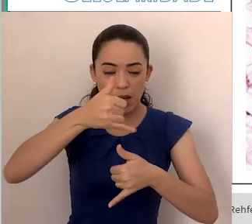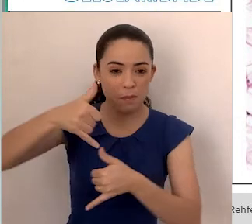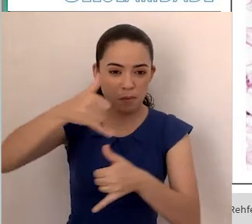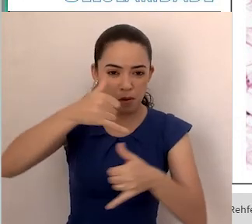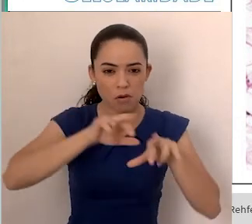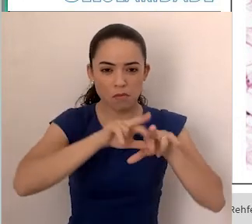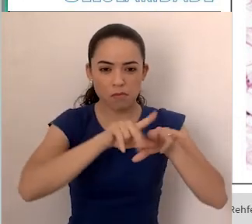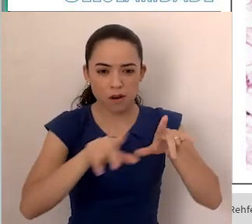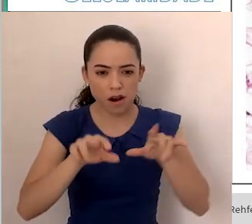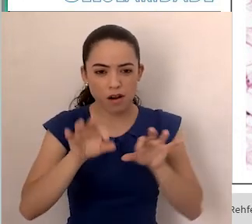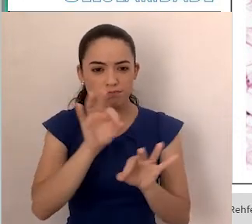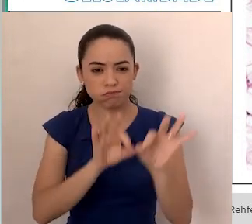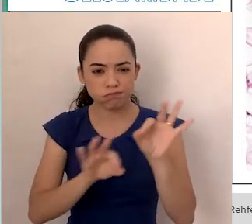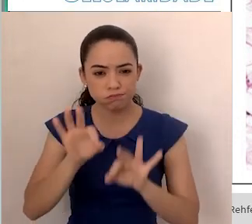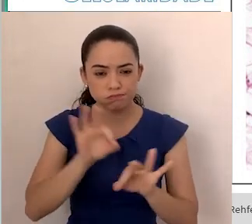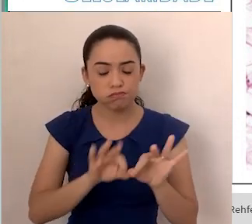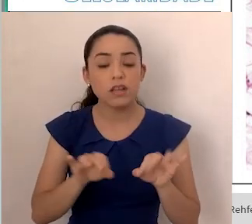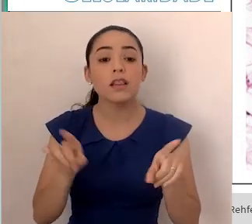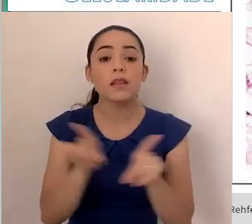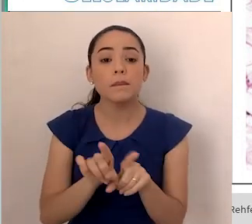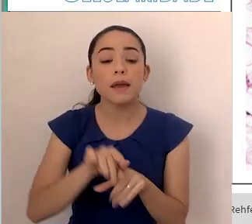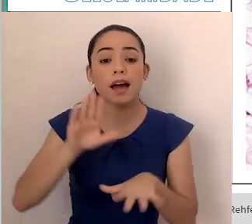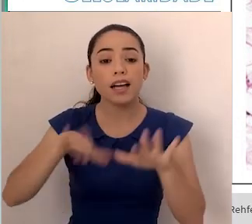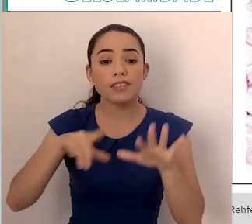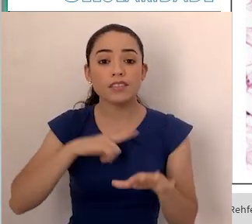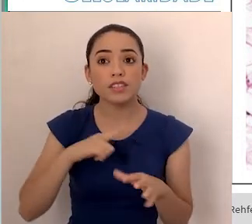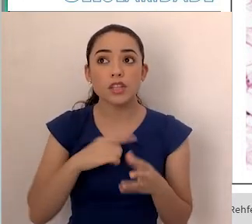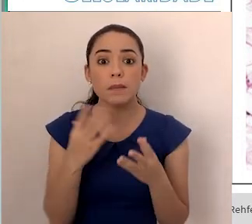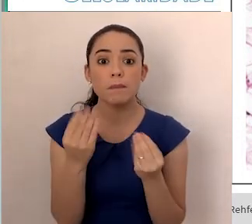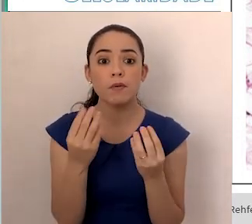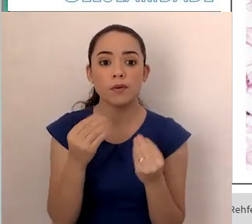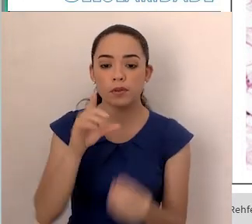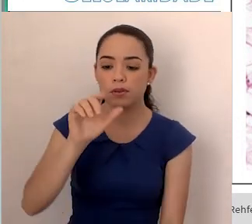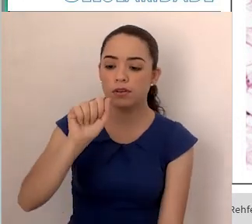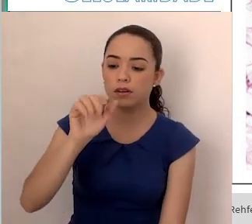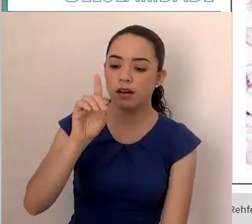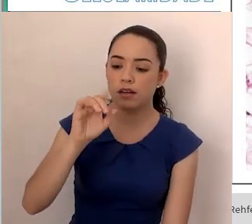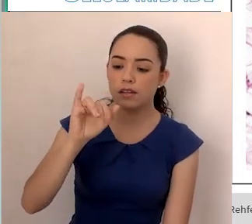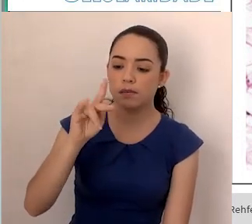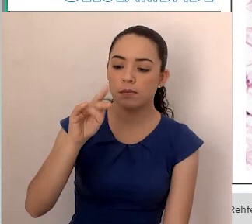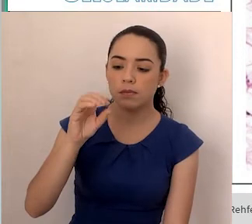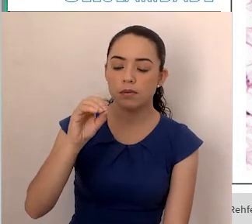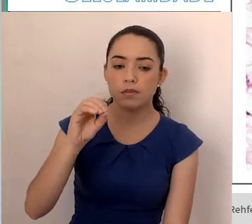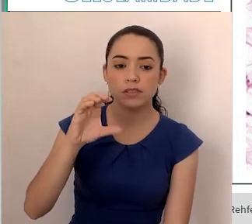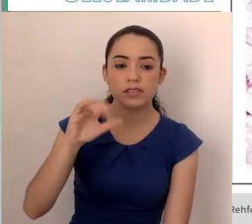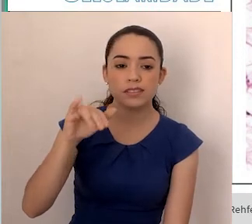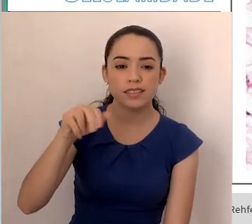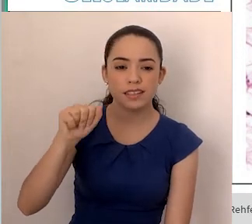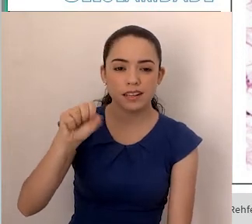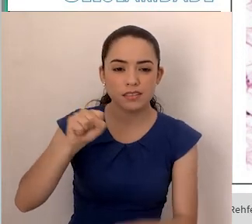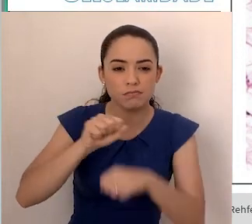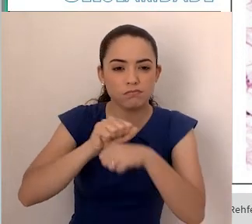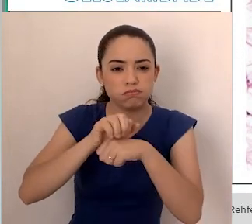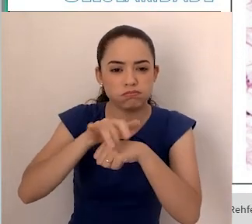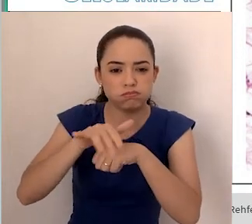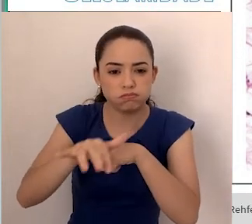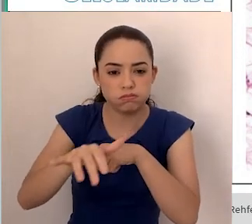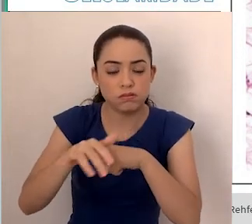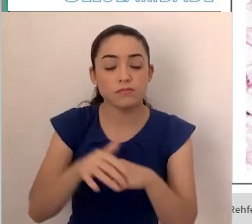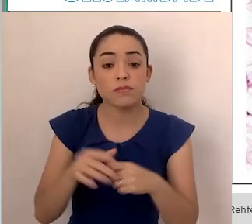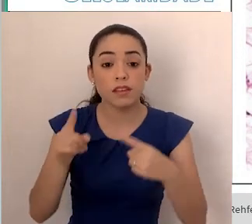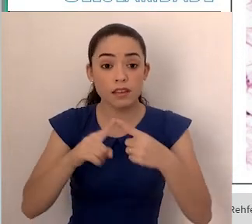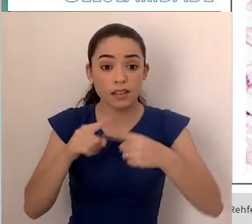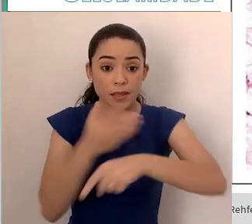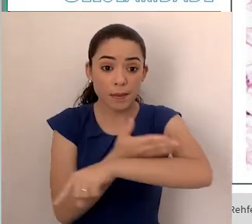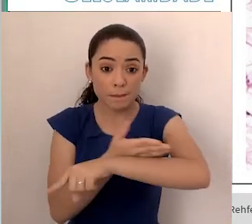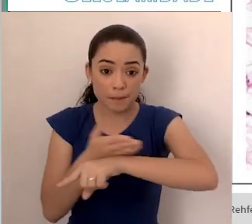lipídica, controle da ingestão alimentar ou metabolismo pela secreção de grandes números de adipocinas. Os